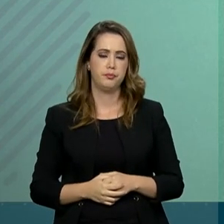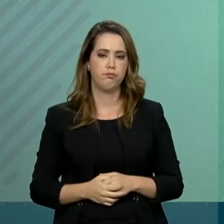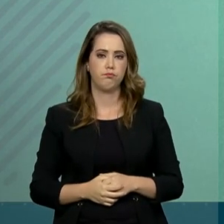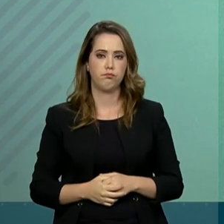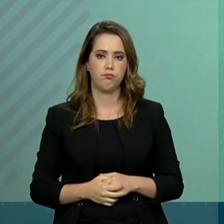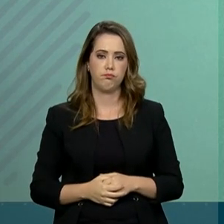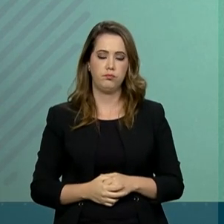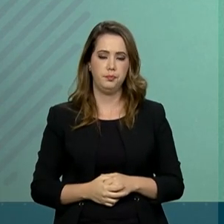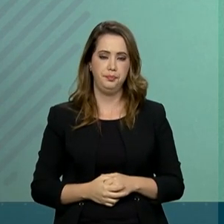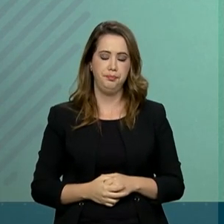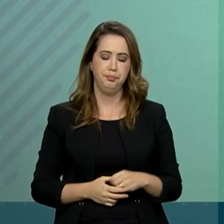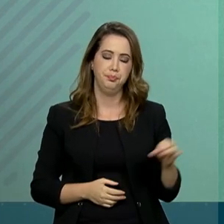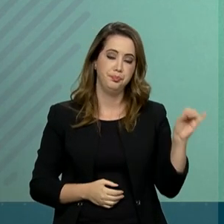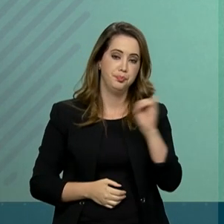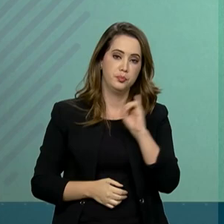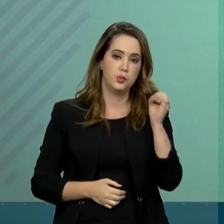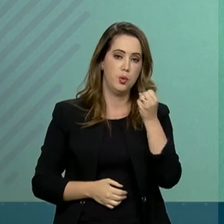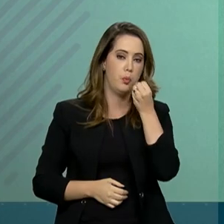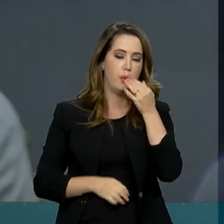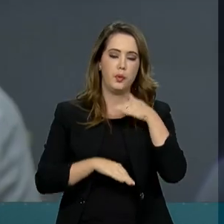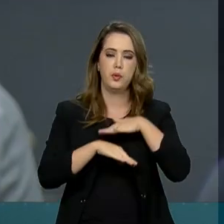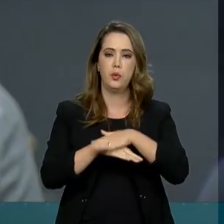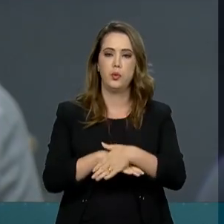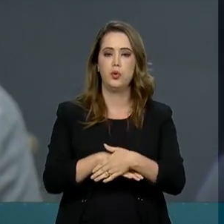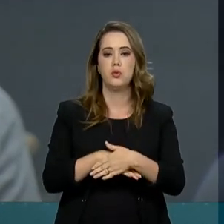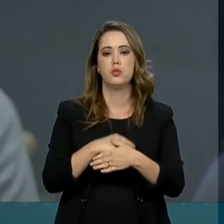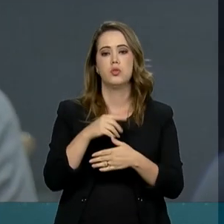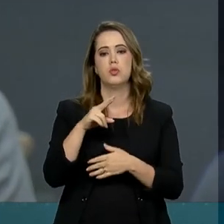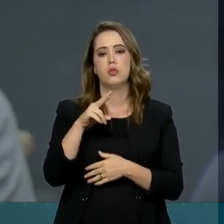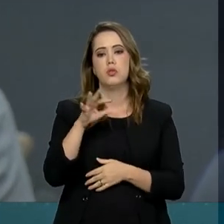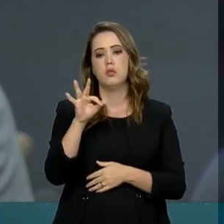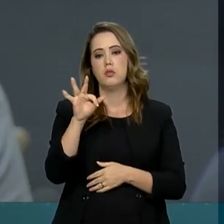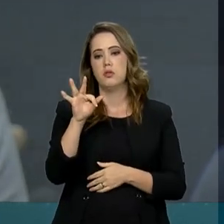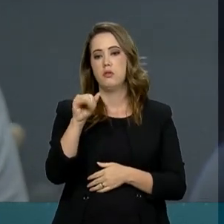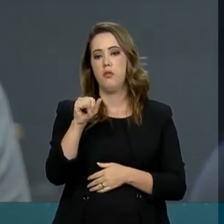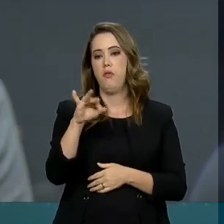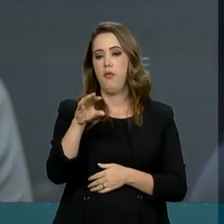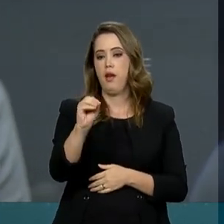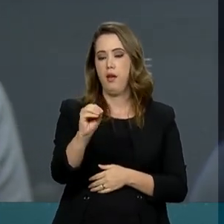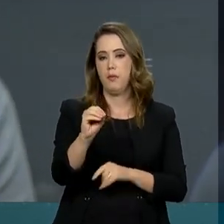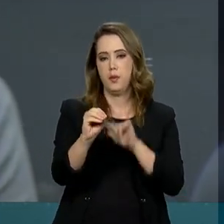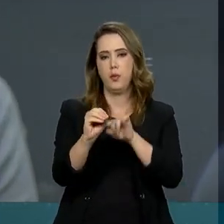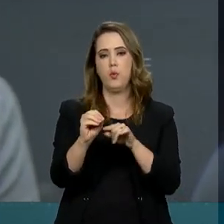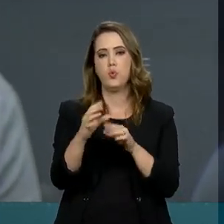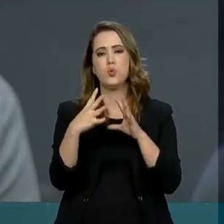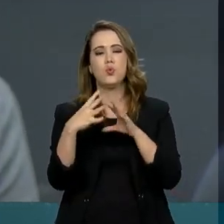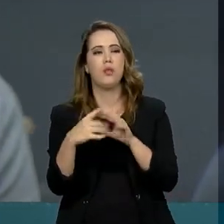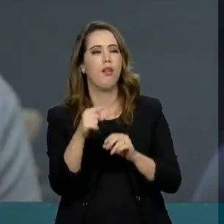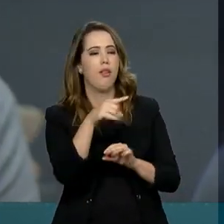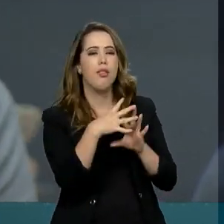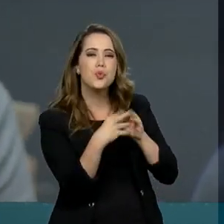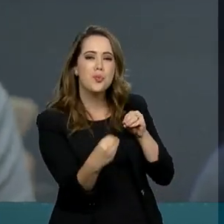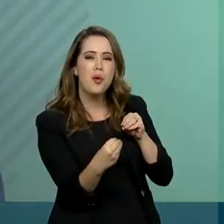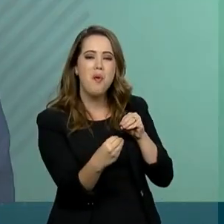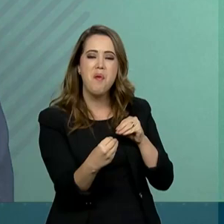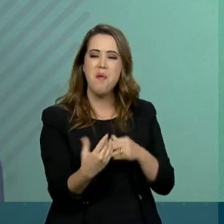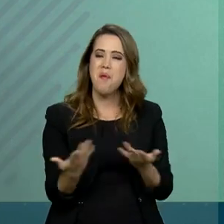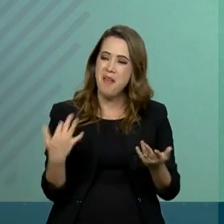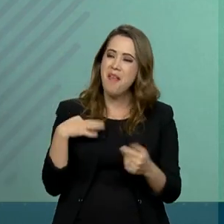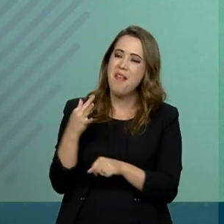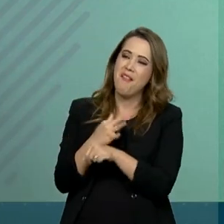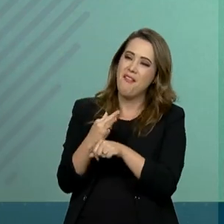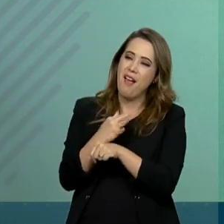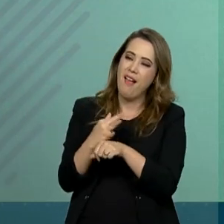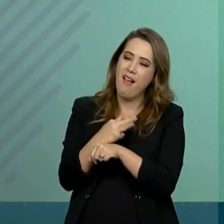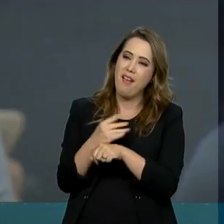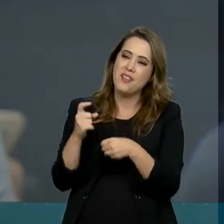ora de porta voz fábio mura causa do valor econômico estava desaparecido em aulas de férias voltando hoje porta-voz tia neném